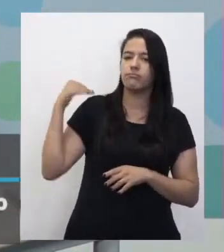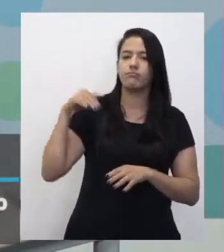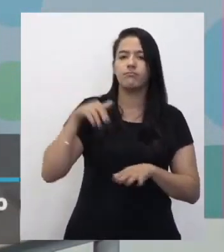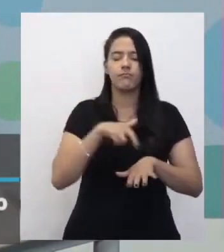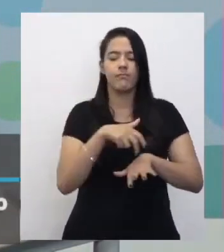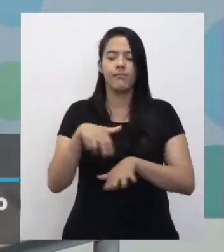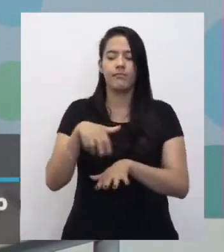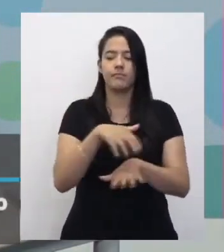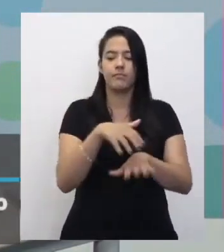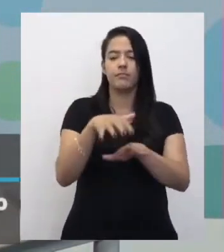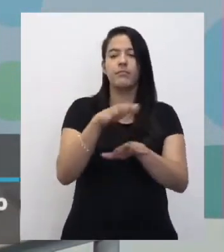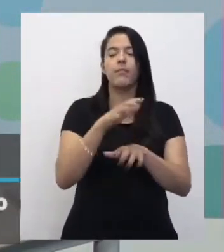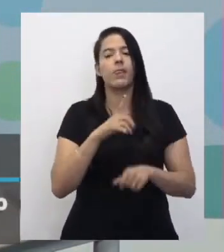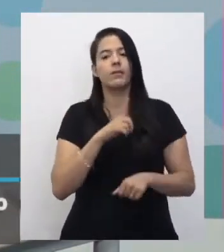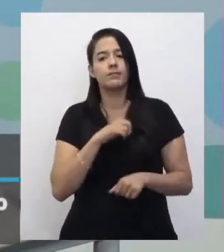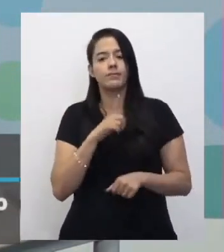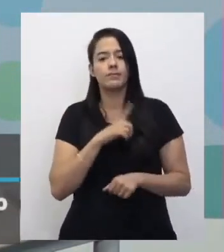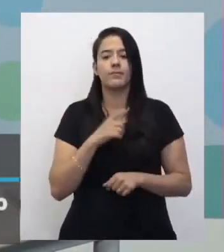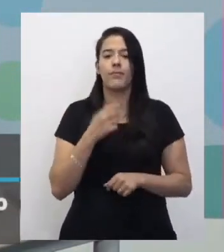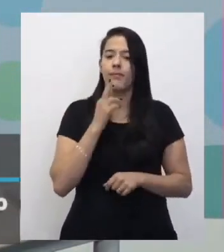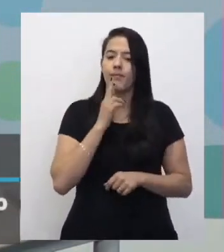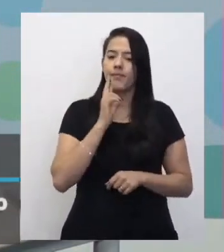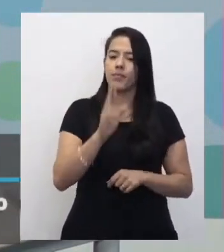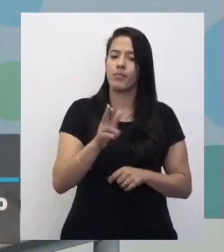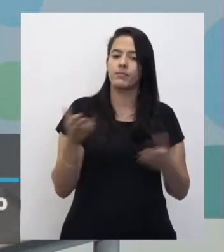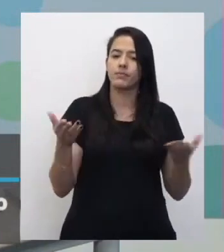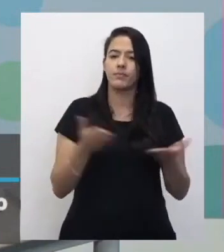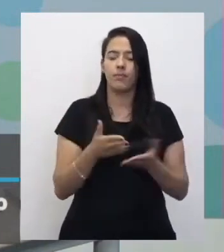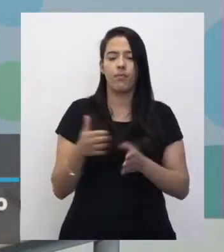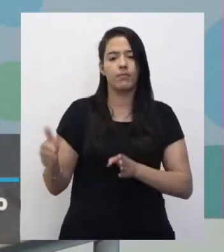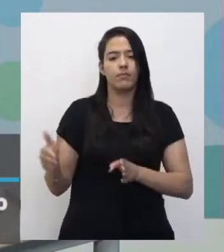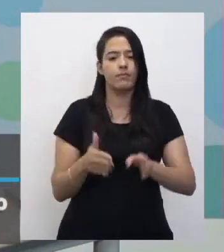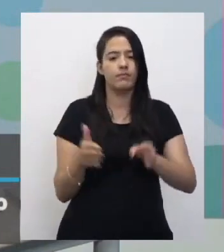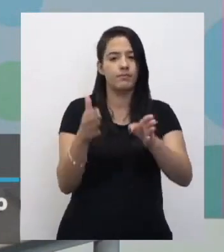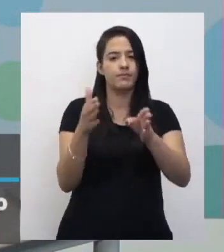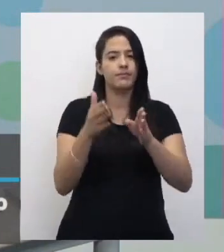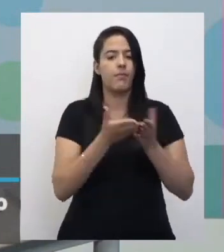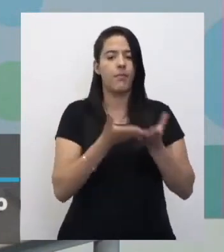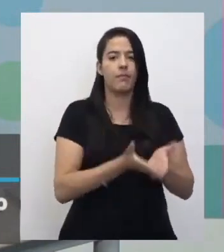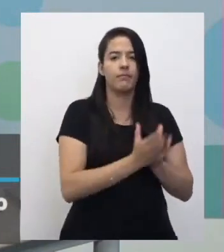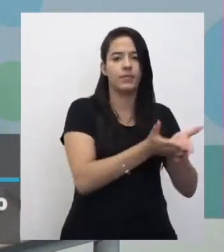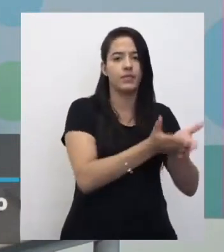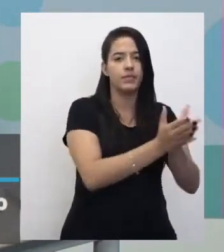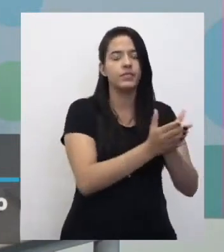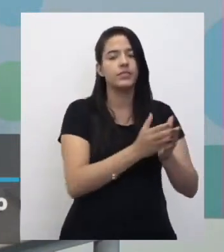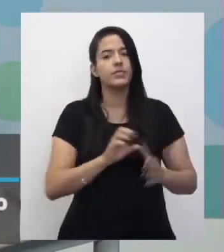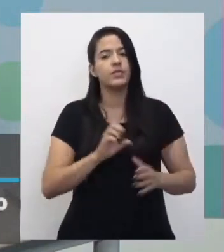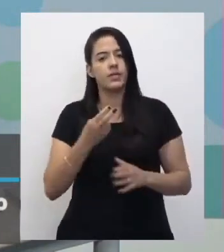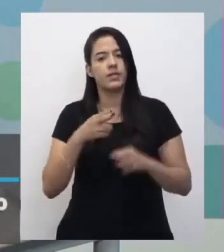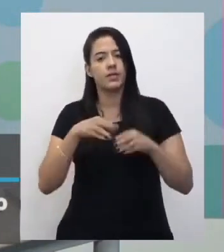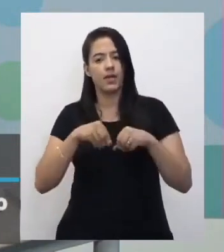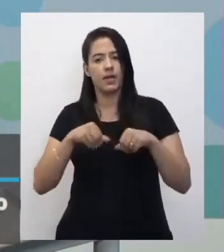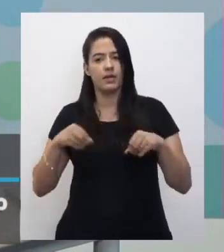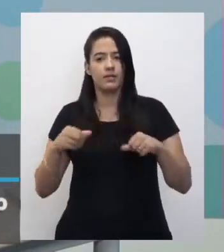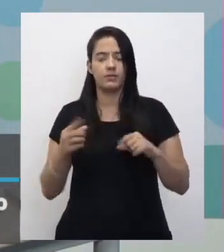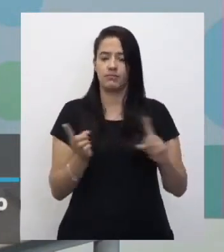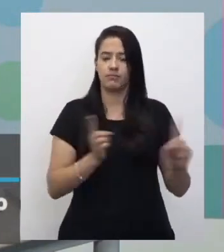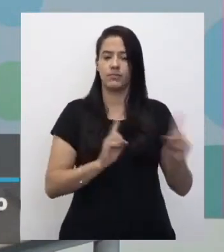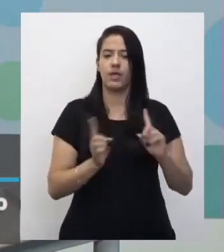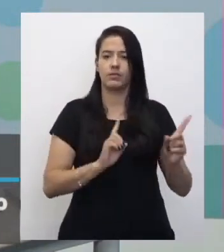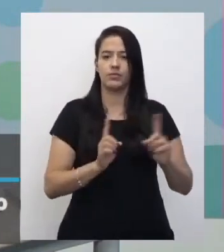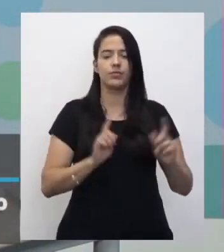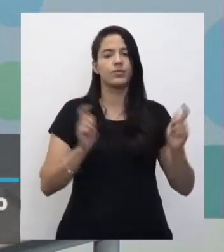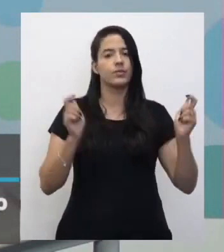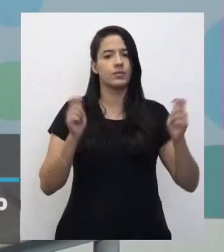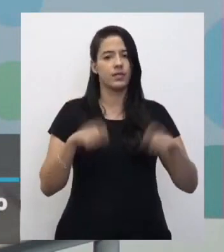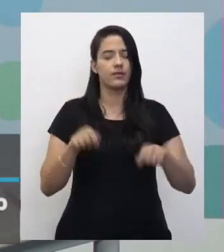pode responder aí nessa pergunta 1 é que a rota era feita marítima e terrestre, eram as duas modalidades de